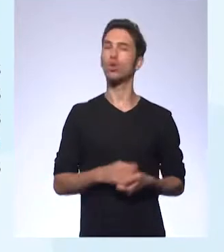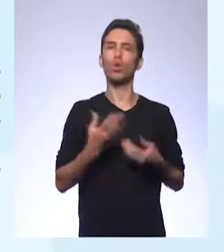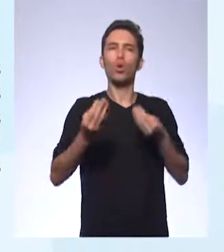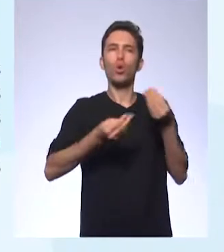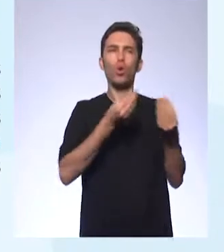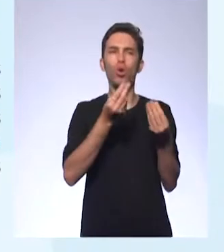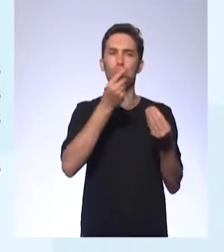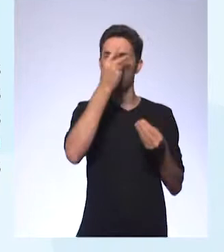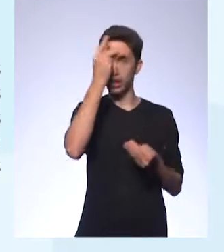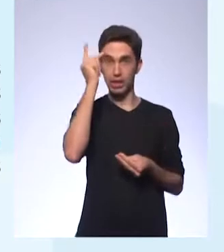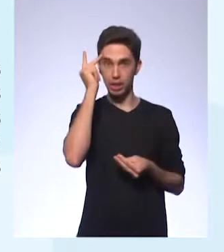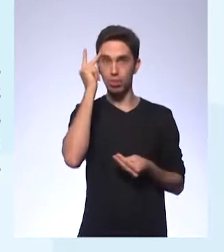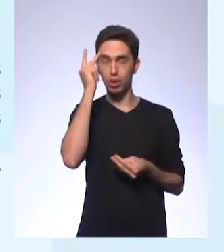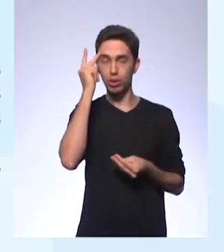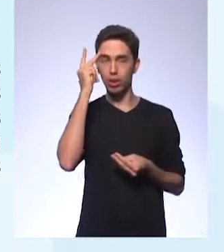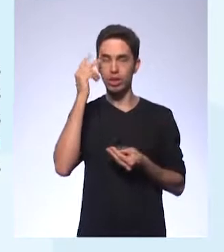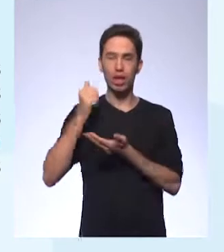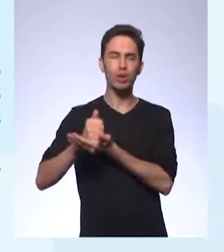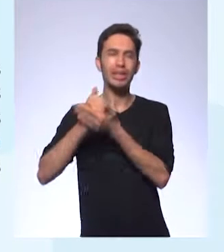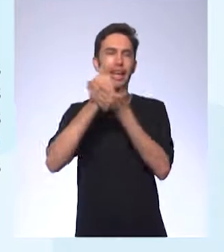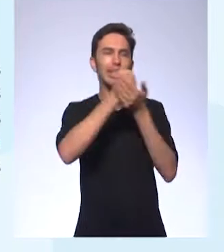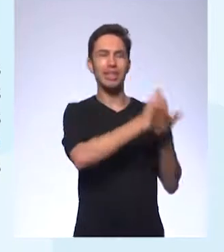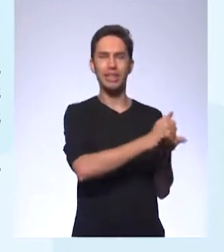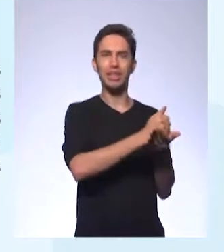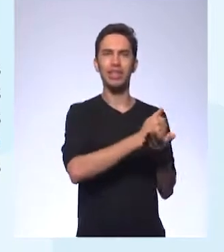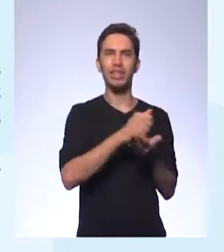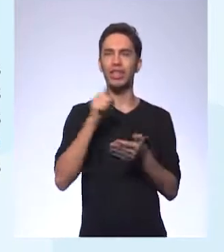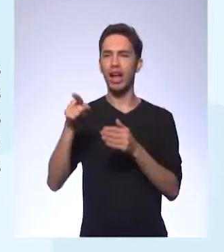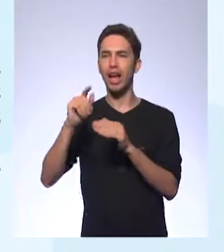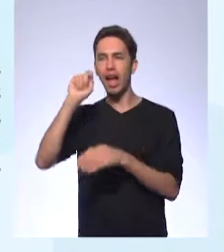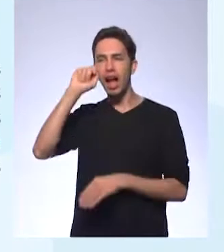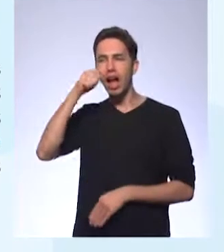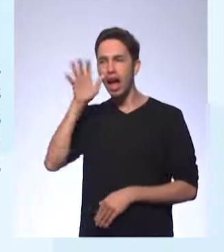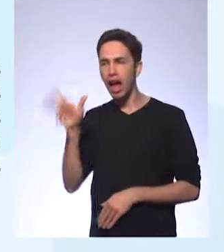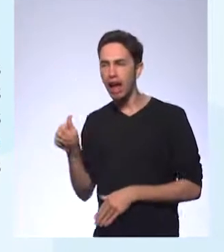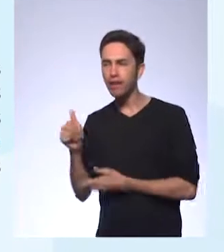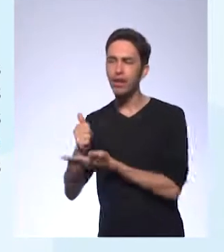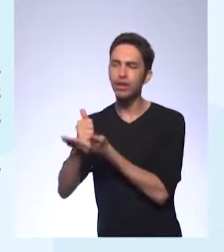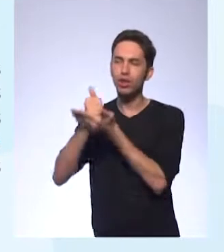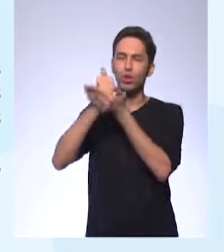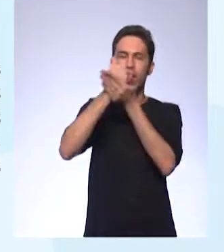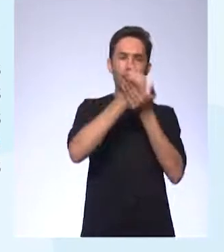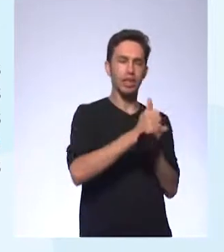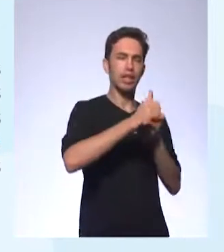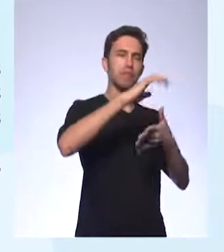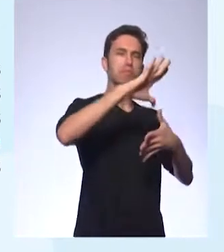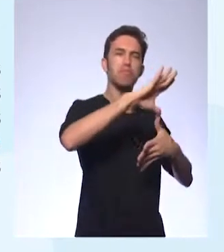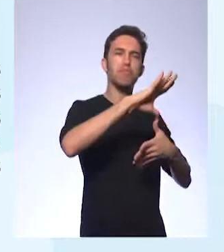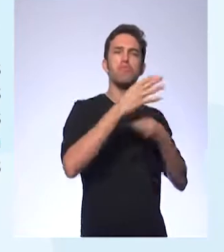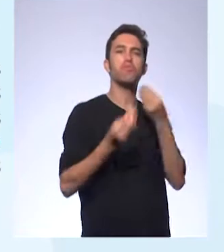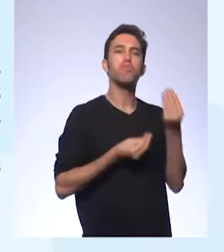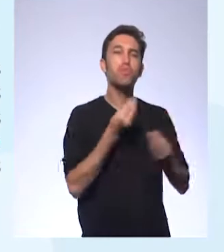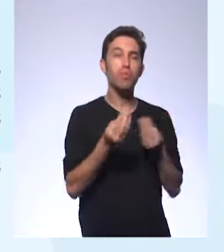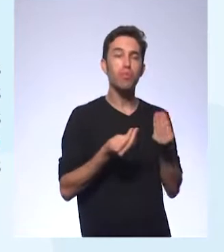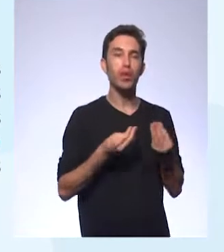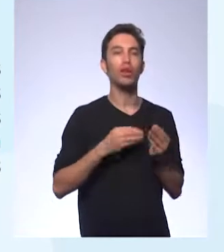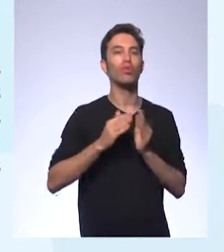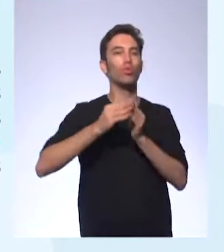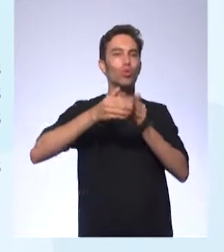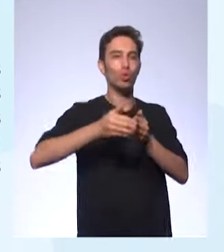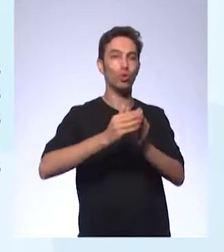eram trazidas de lá para cá, da África para as Américas? Nos